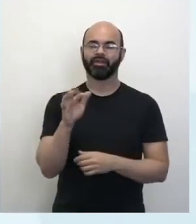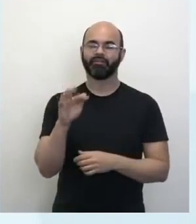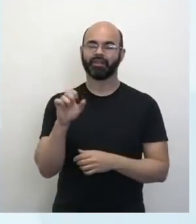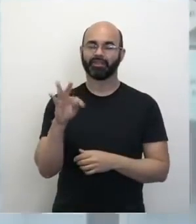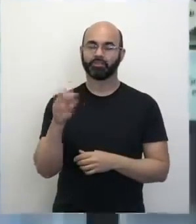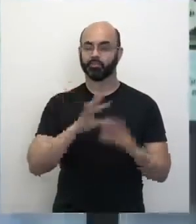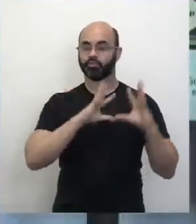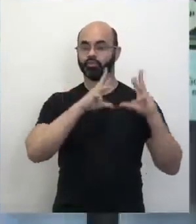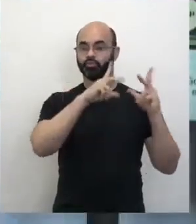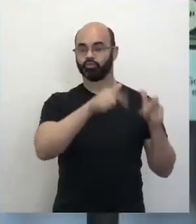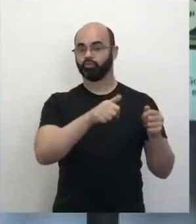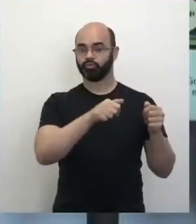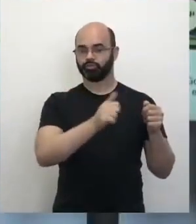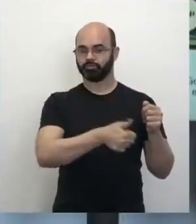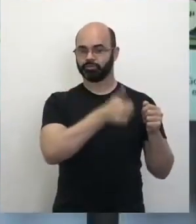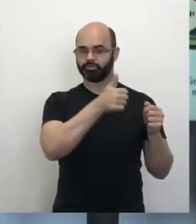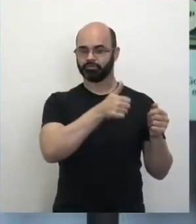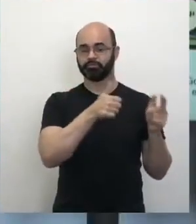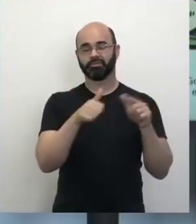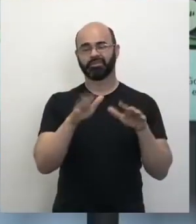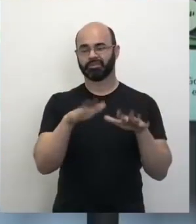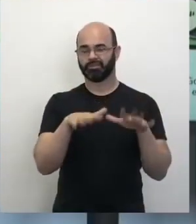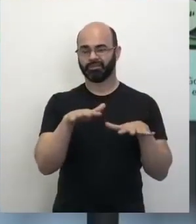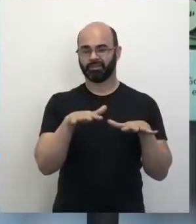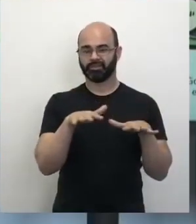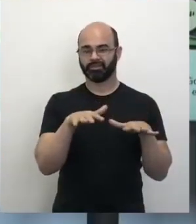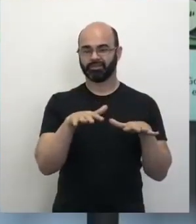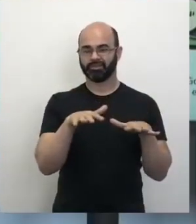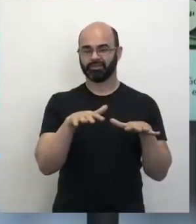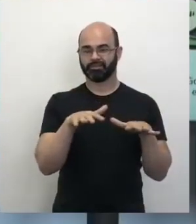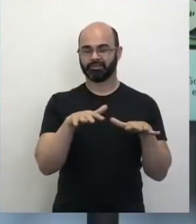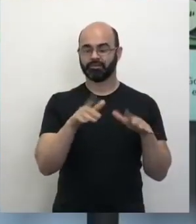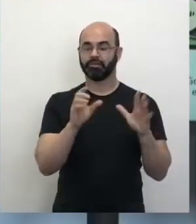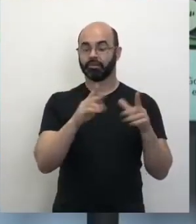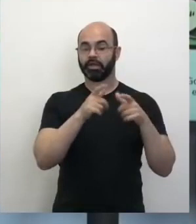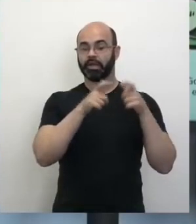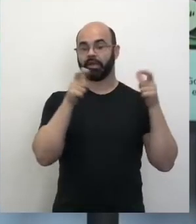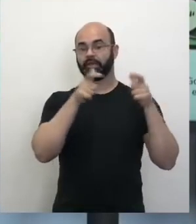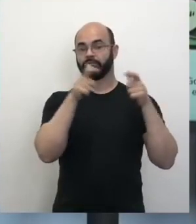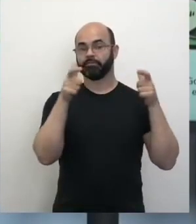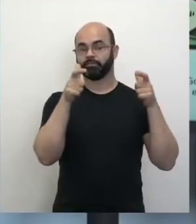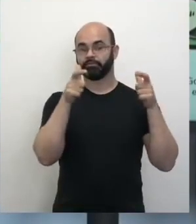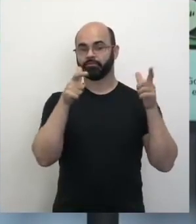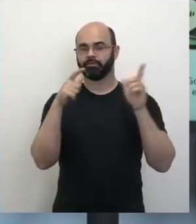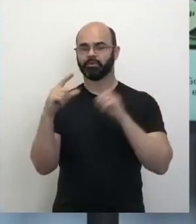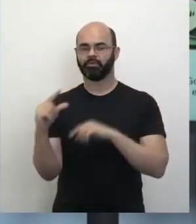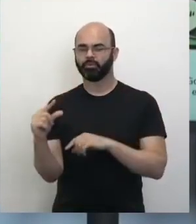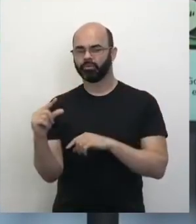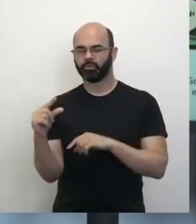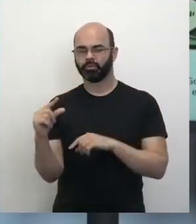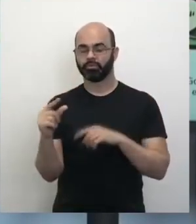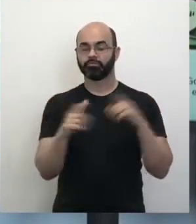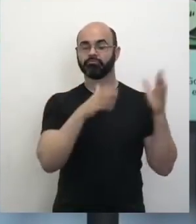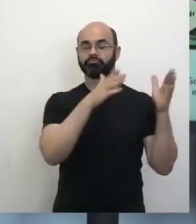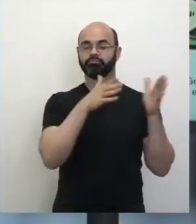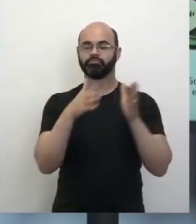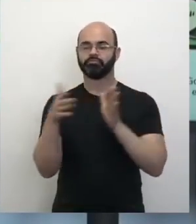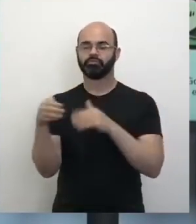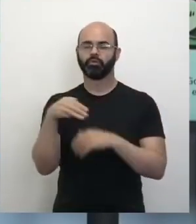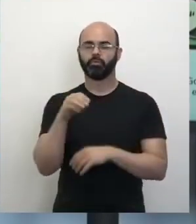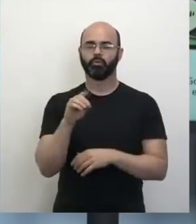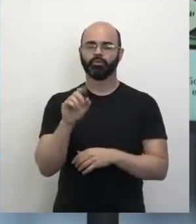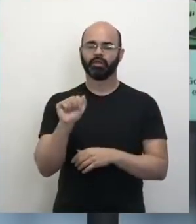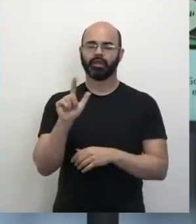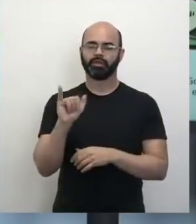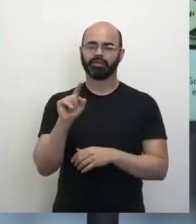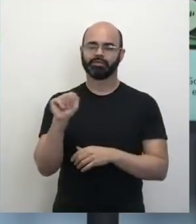tudo vai melhorar, quando eu digo talvez, ou a grande maioria, ou um pouco, qual é o efeito modalizador que essa frase